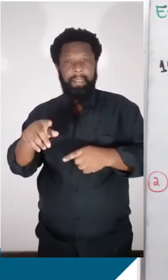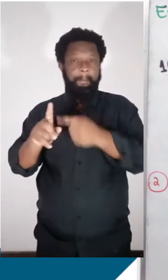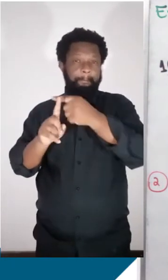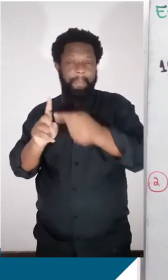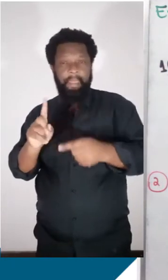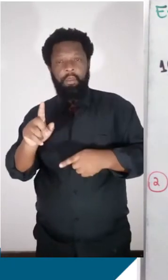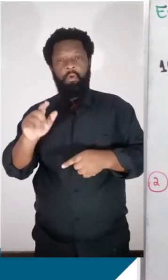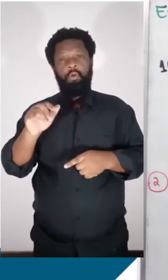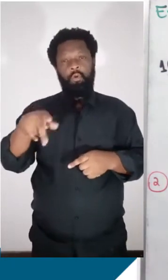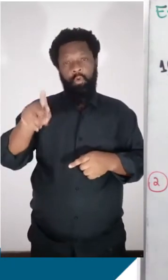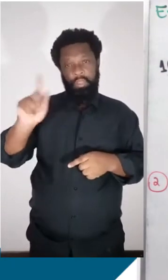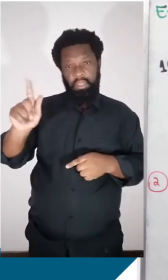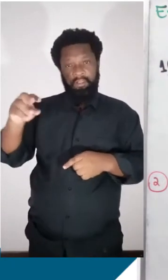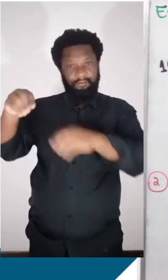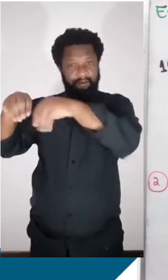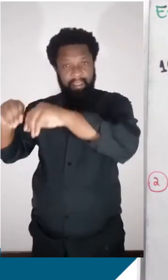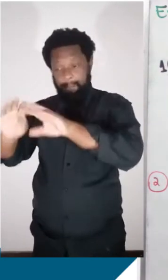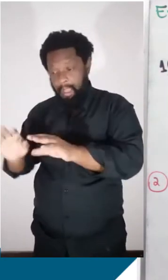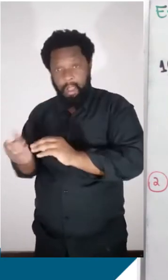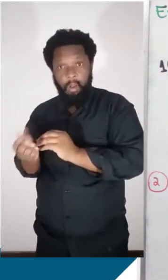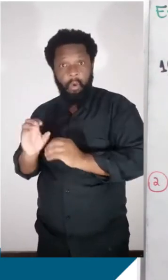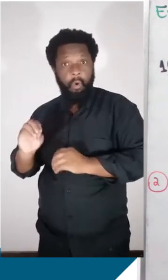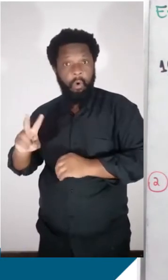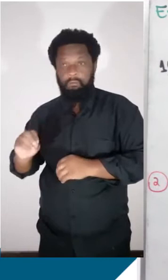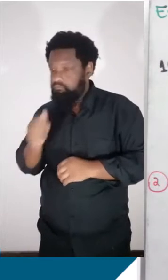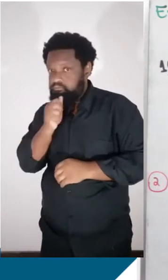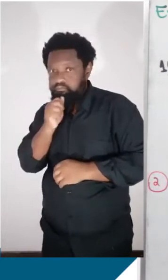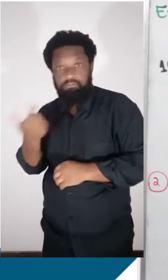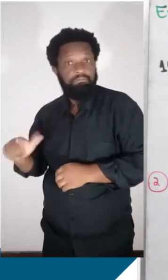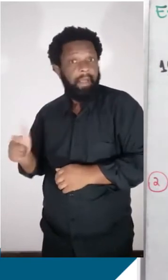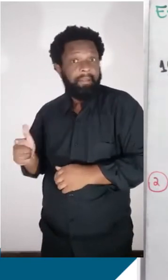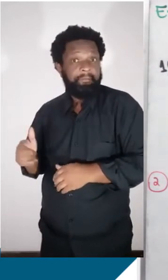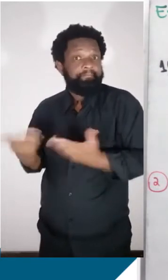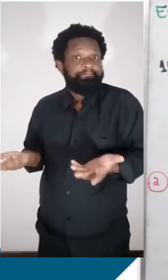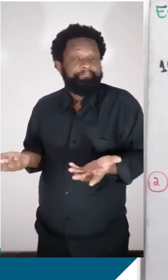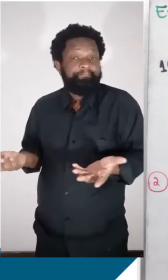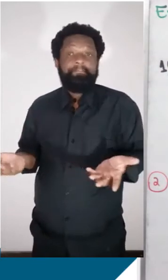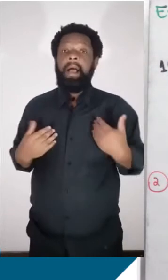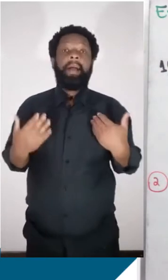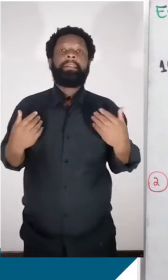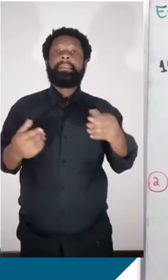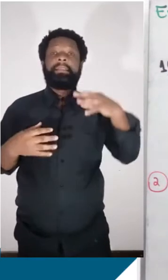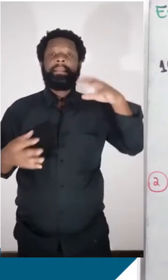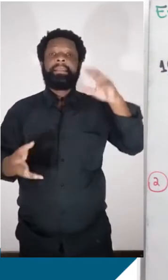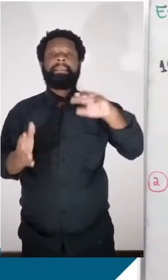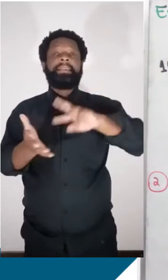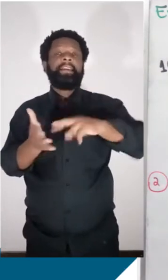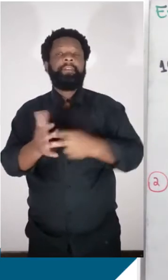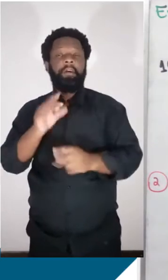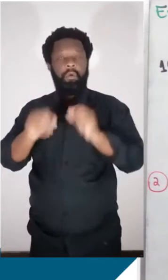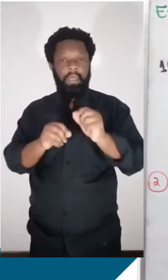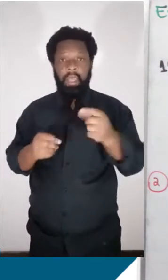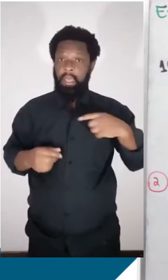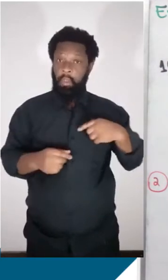farinha. Mas sem o ovo, não dá para fazer bolo mesmo tendo meio quilograma de farinha. O que eu tô te mostrando é o seguinte.